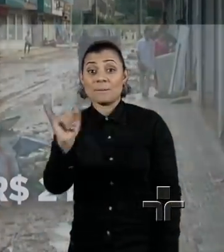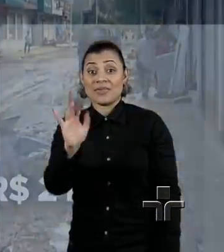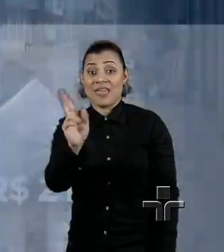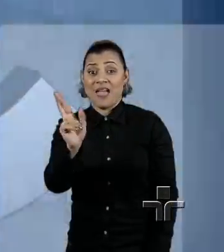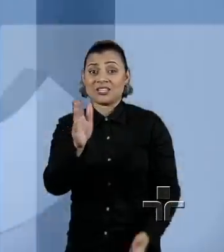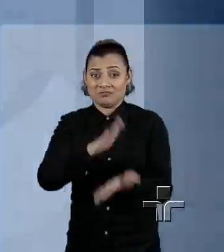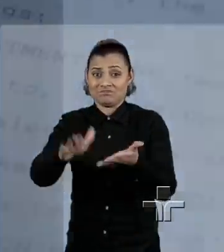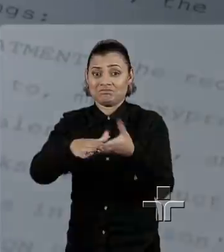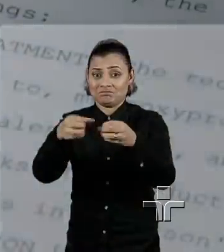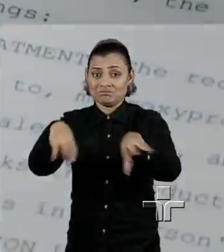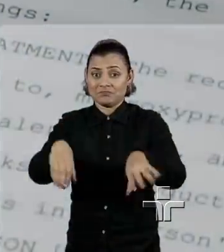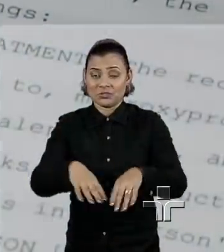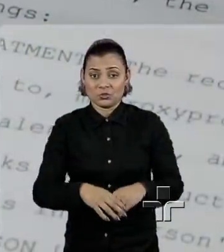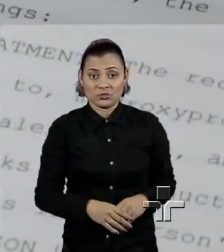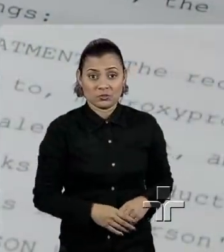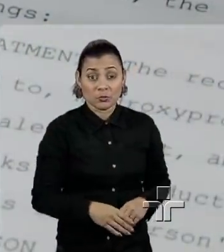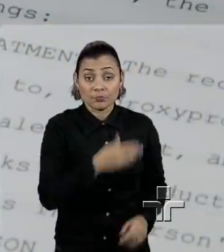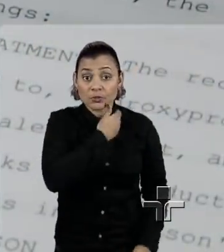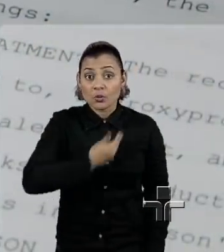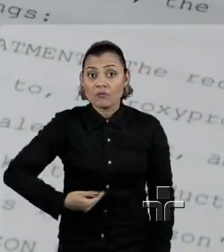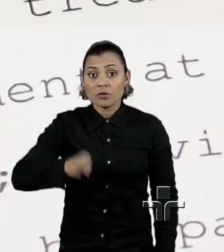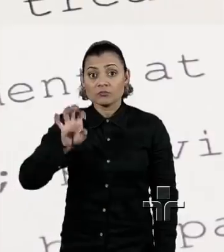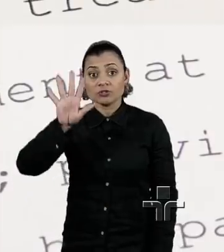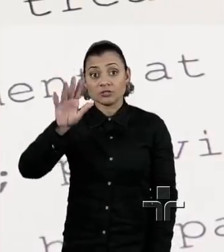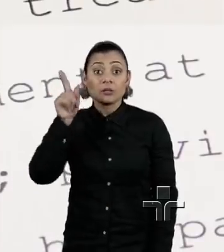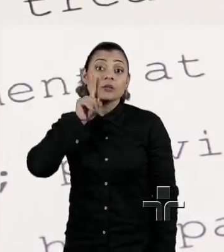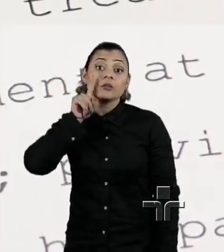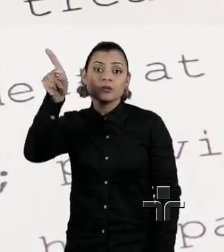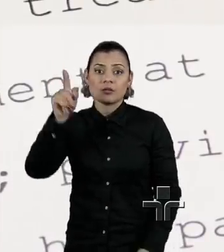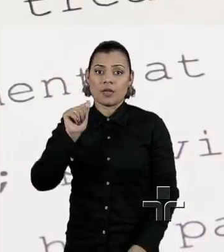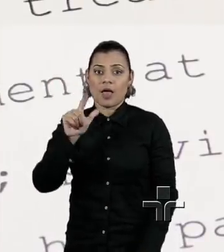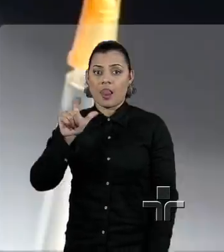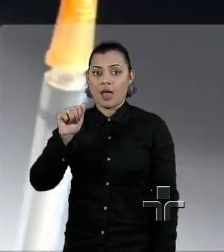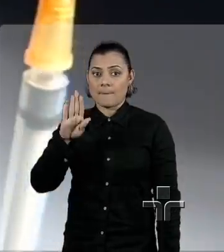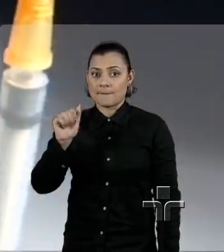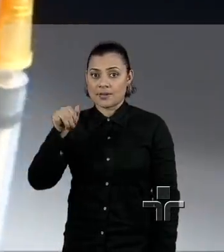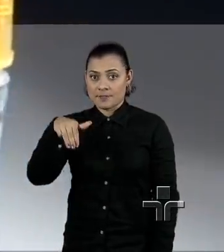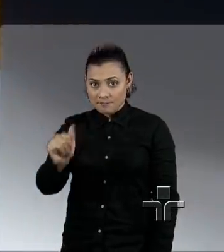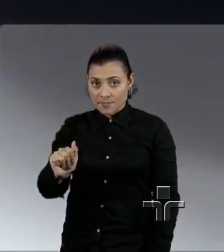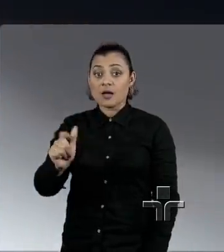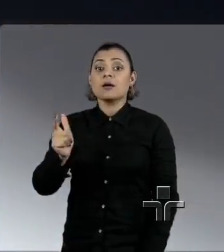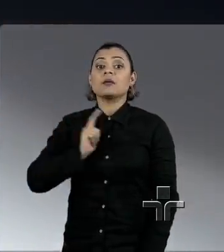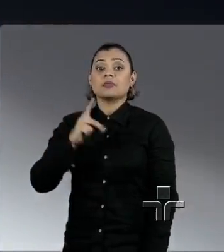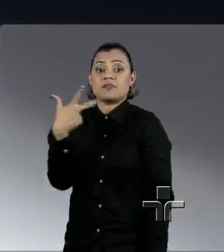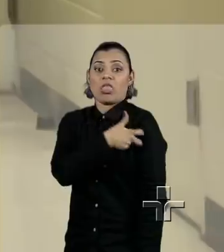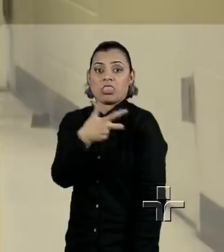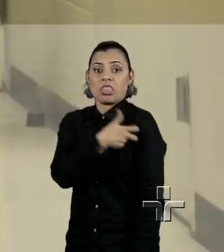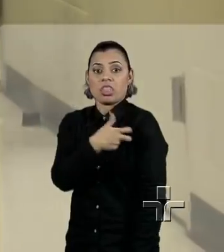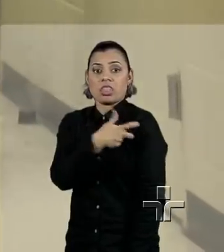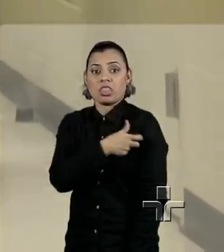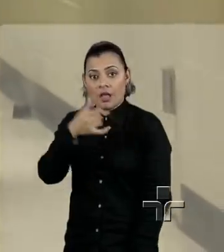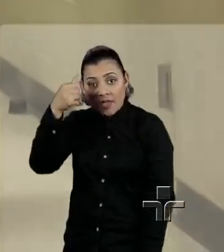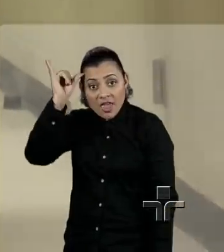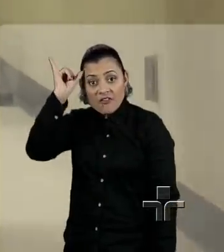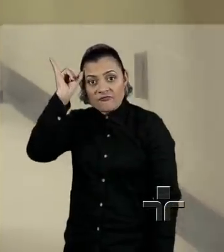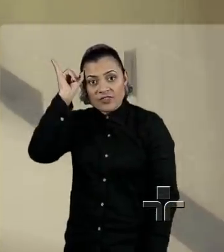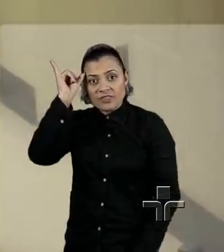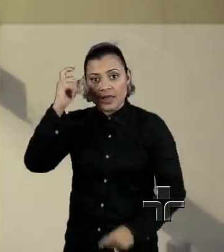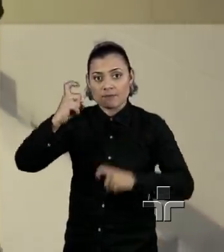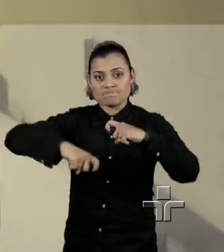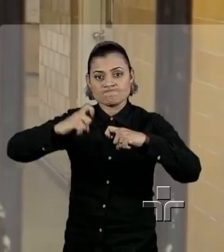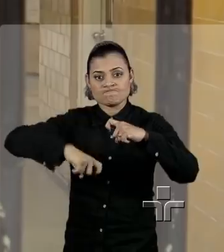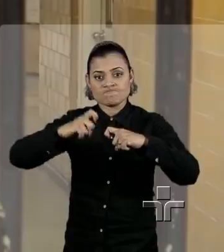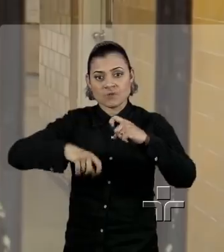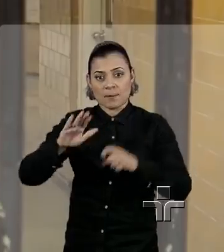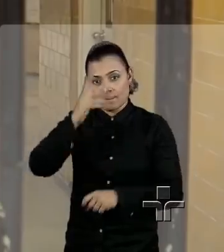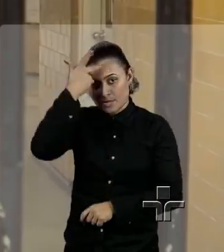reais. O governo do estado americano do Alabama sancionou uma lei que prevê a castração química de pedófilos condenados por